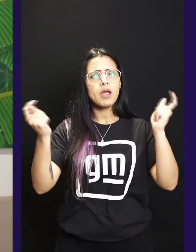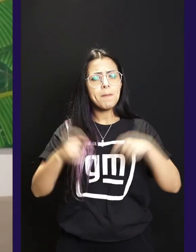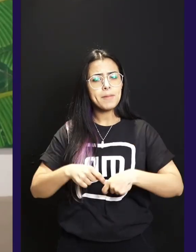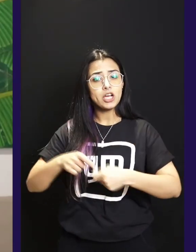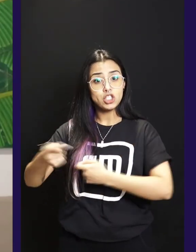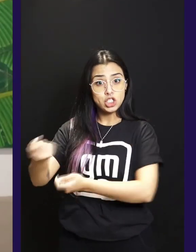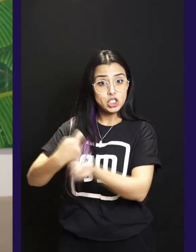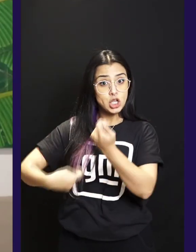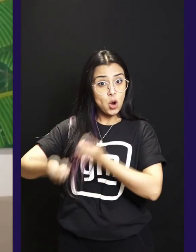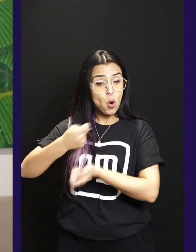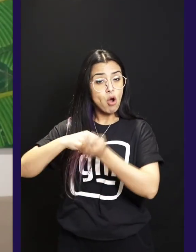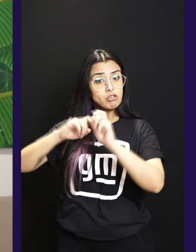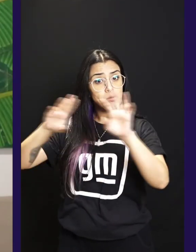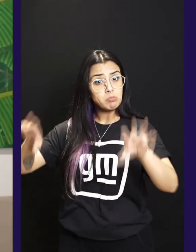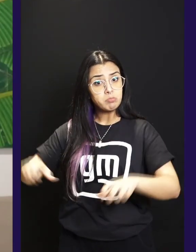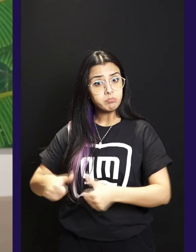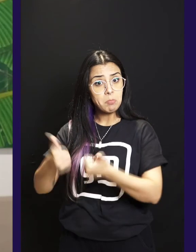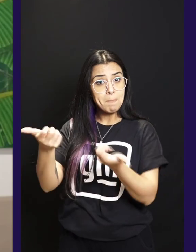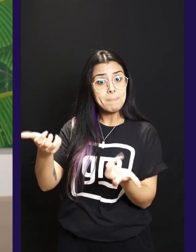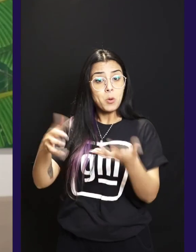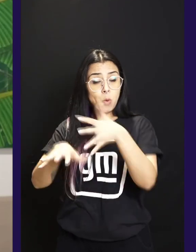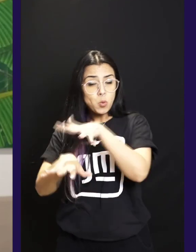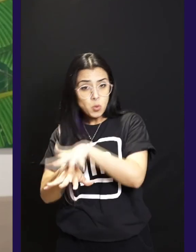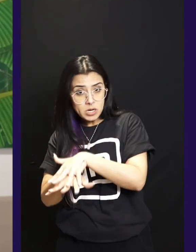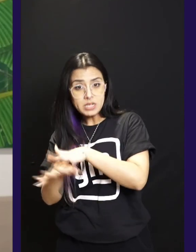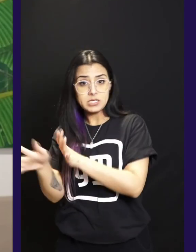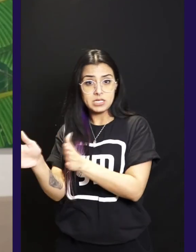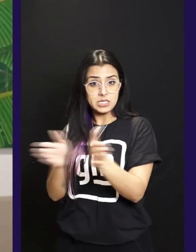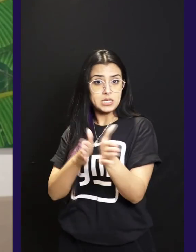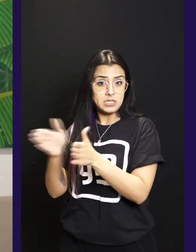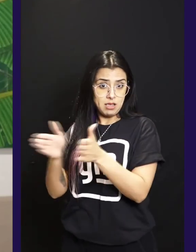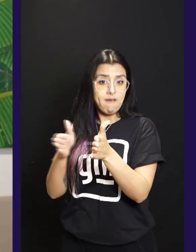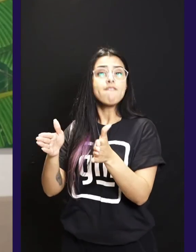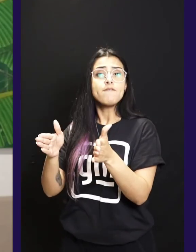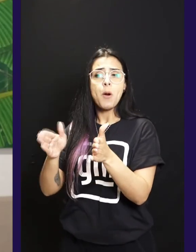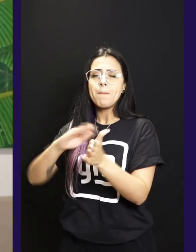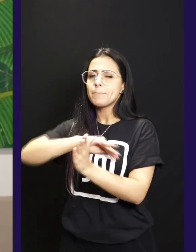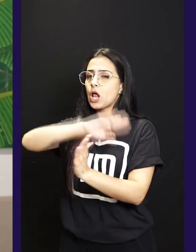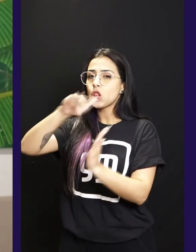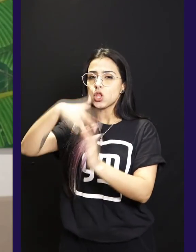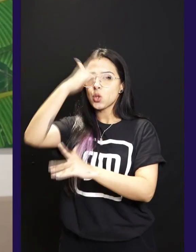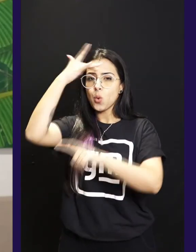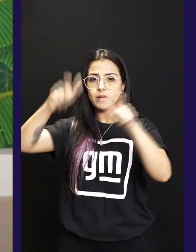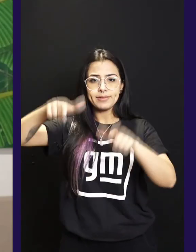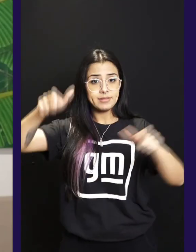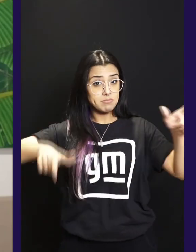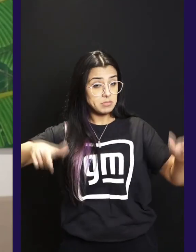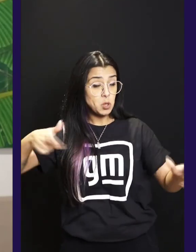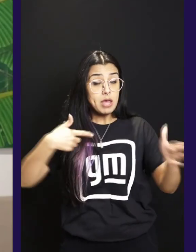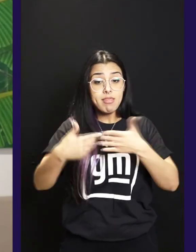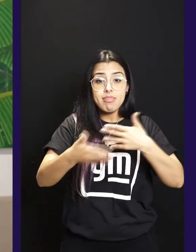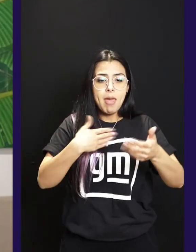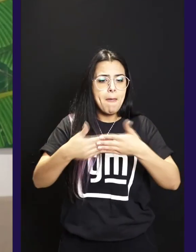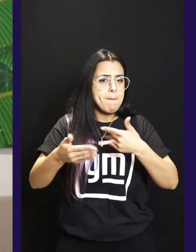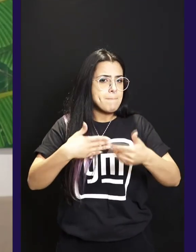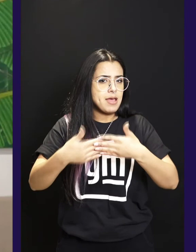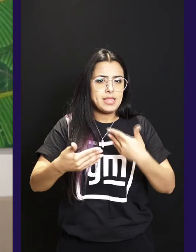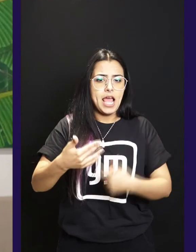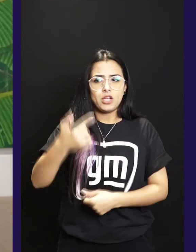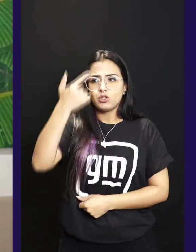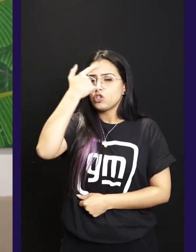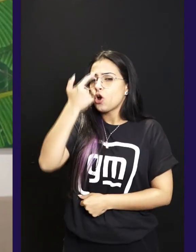negócios mais inclusivos e acessíveis para todas as pessoas, independentemente